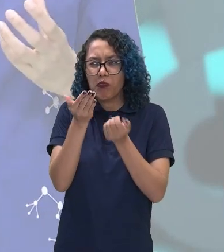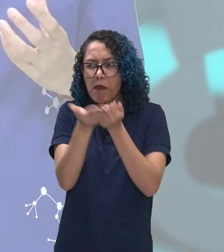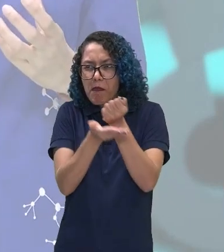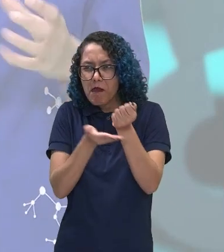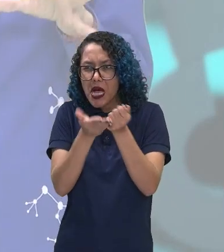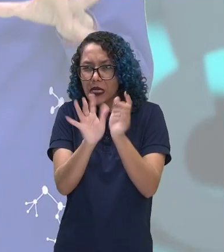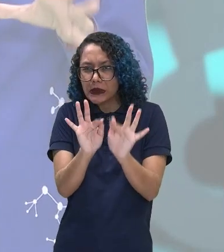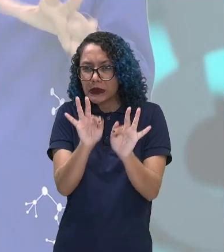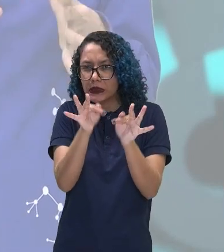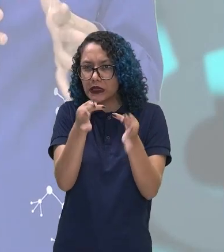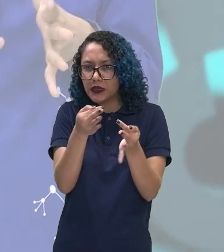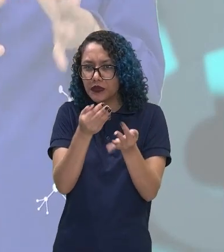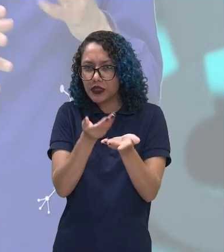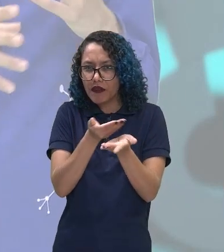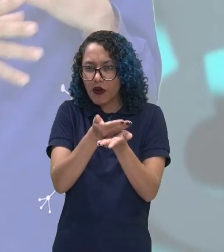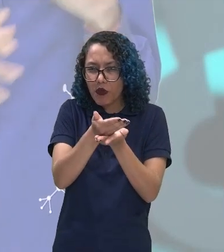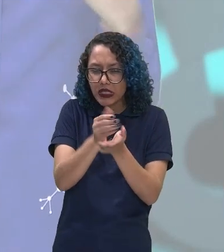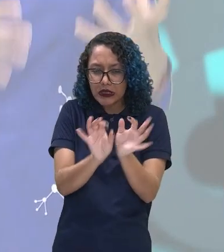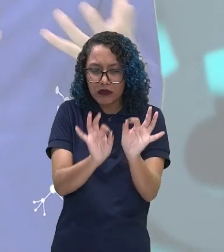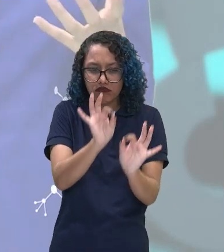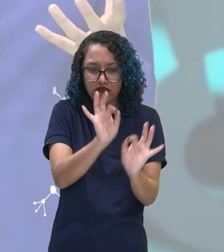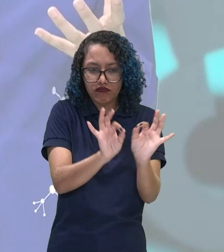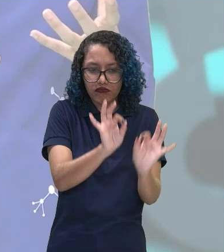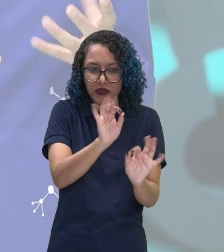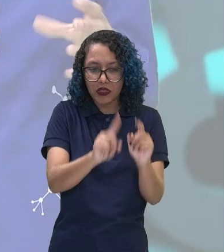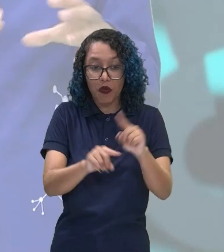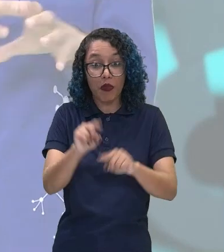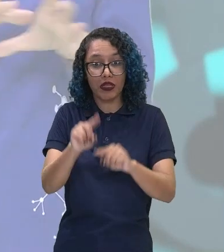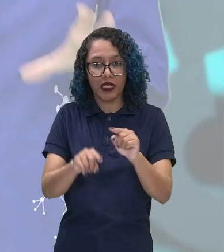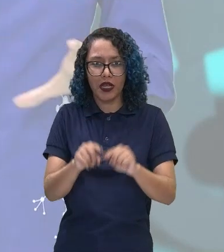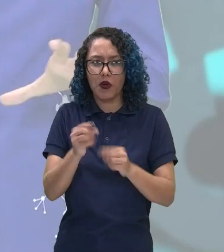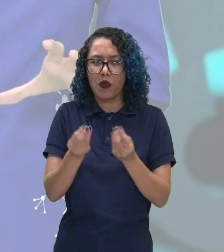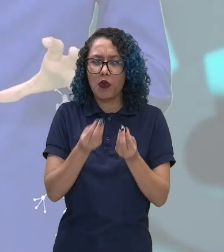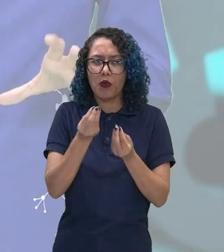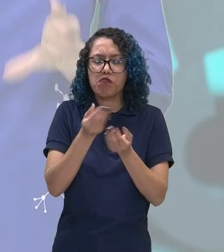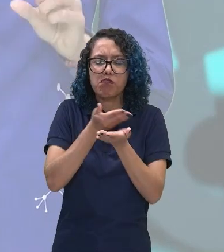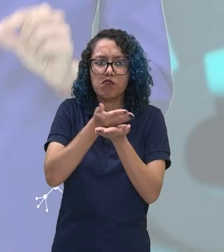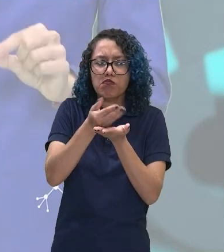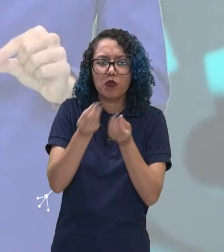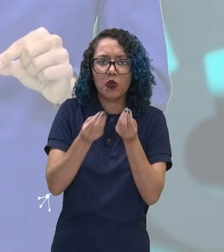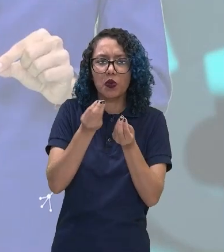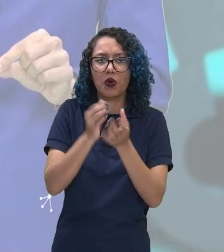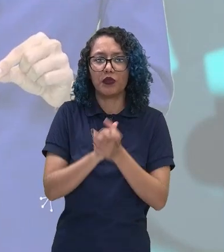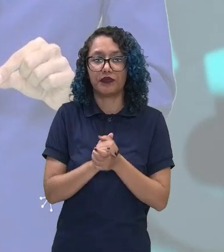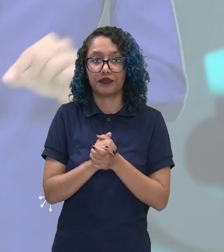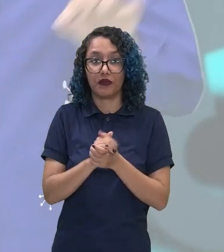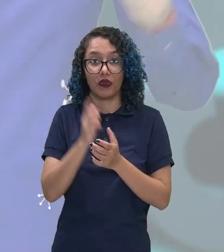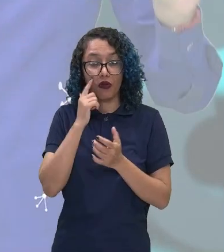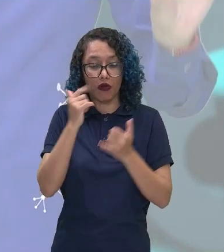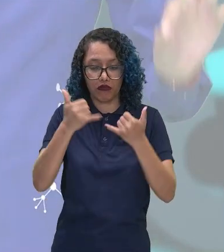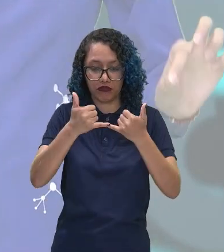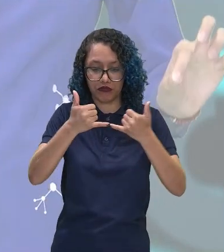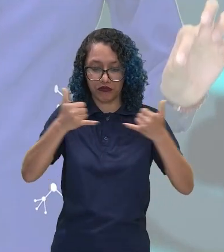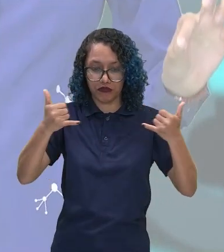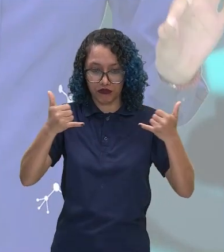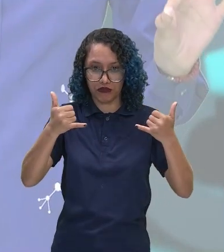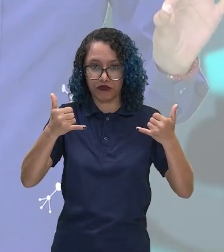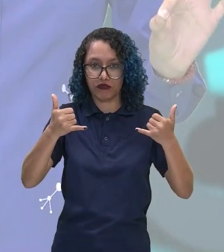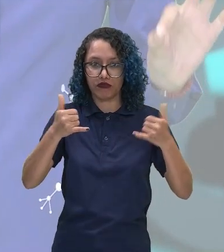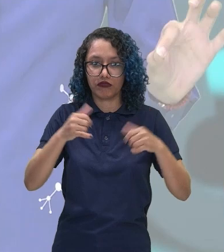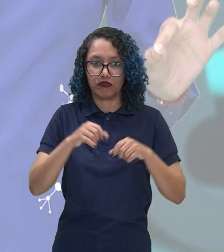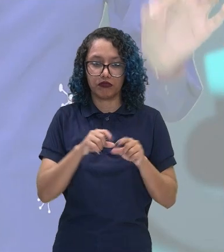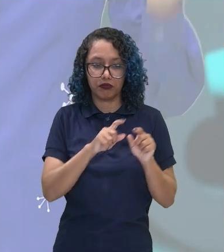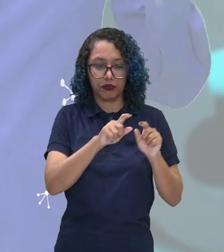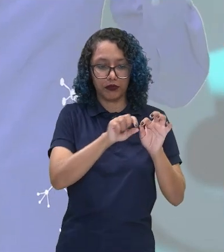estava começando. O que ele começa a fazer? Ele organiza ali uma corda esticada de um